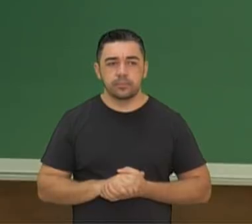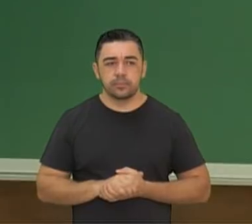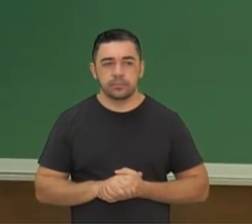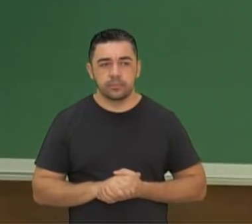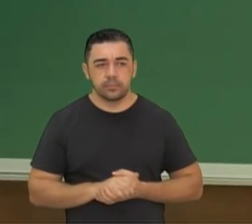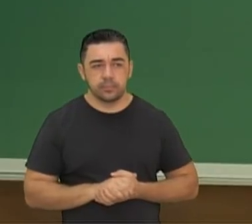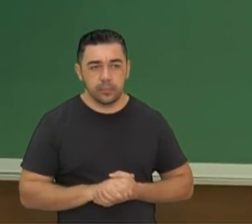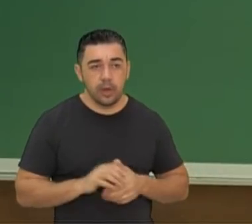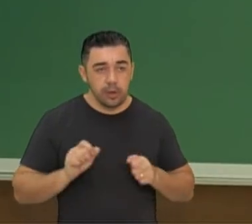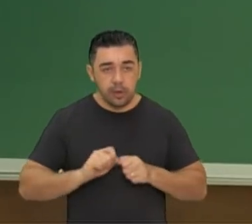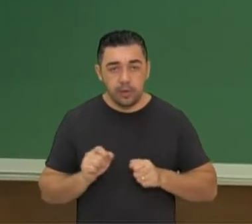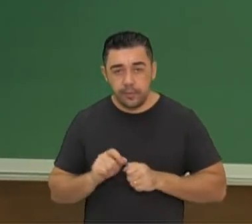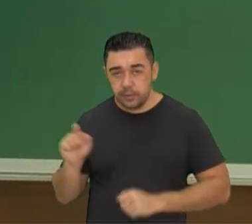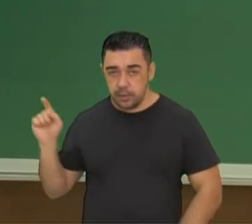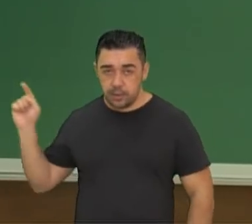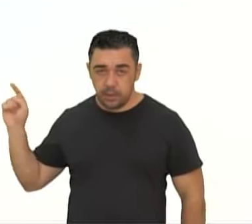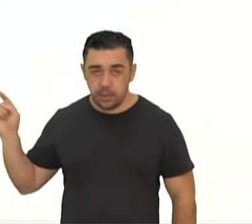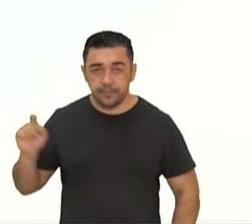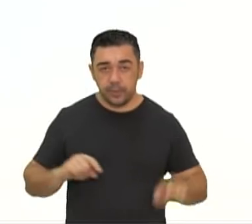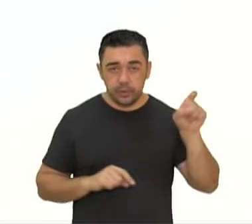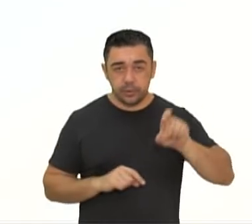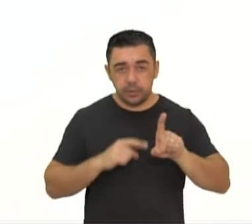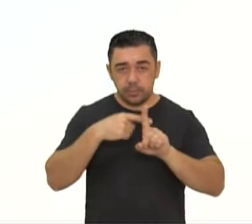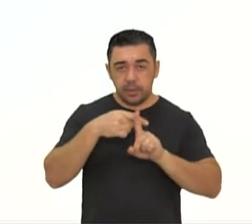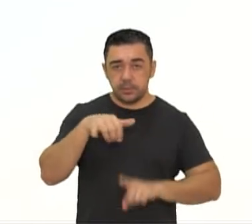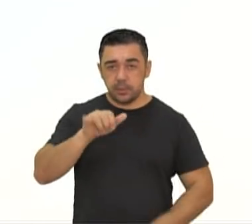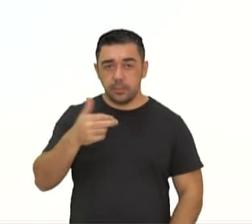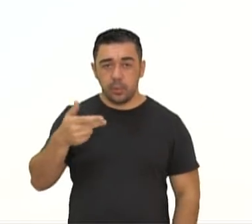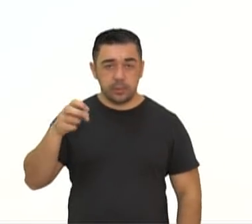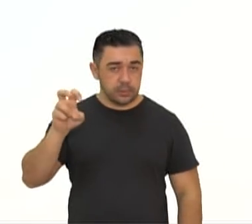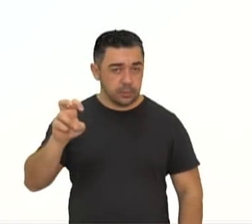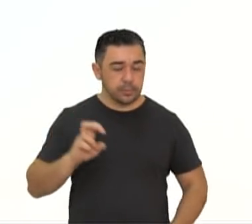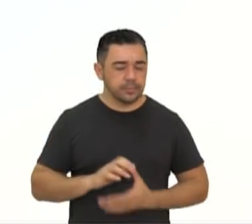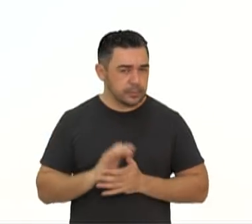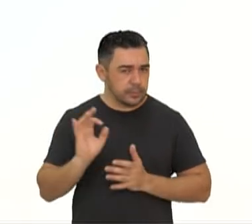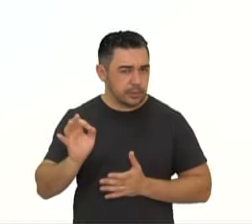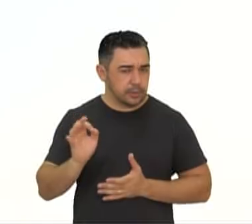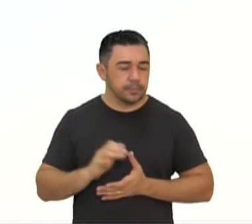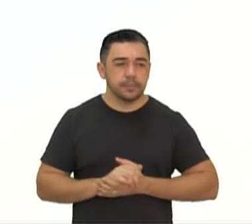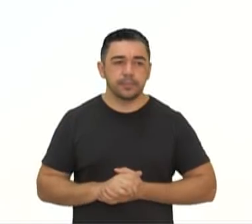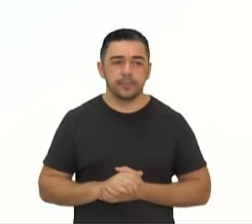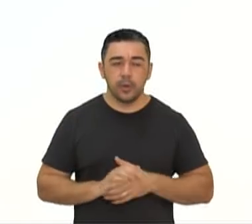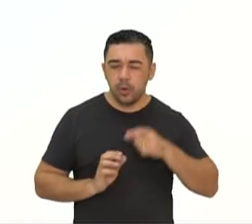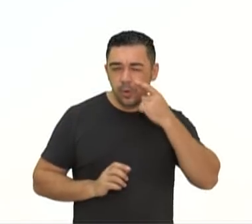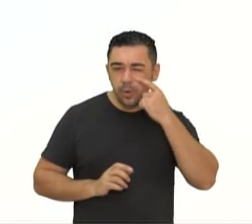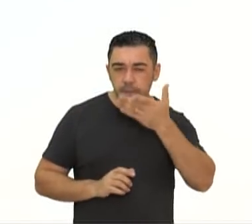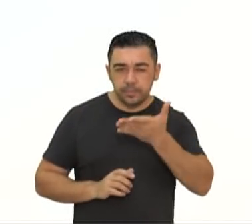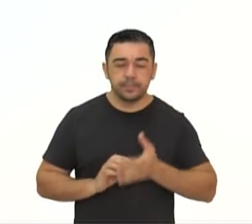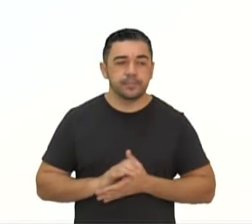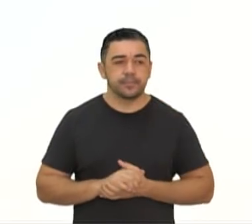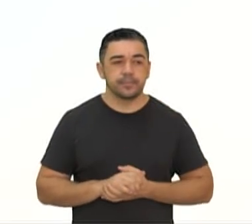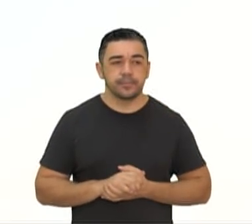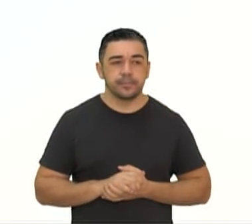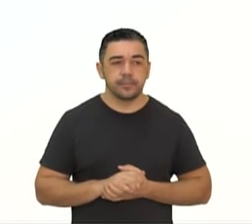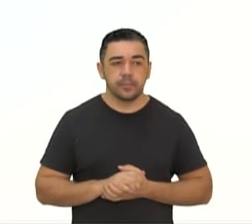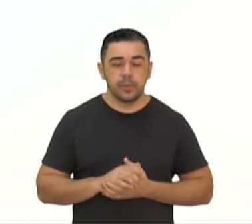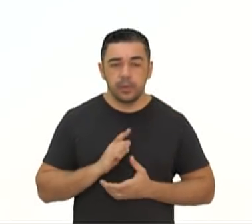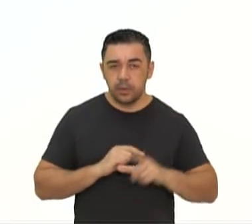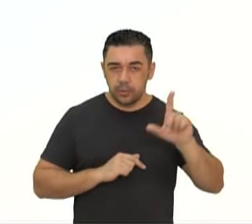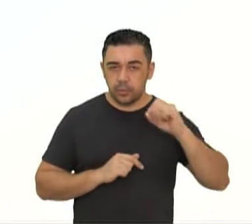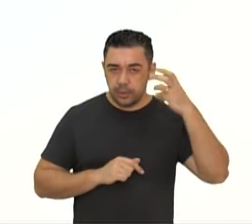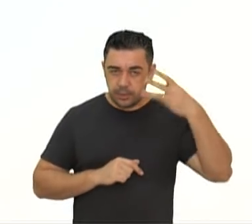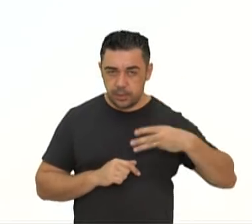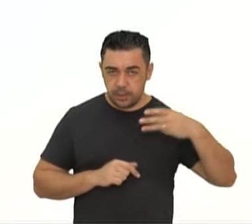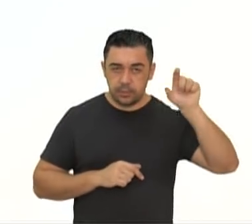Nós vamos construir o gráfico daquela equação ali, x mais y igual a 5, certo? Então, veja só. Eu escolhi 3 valores